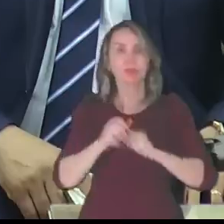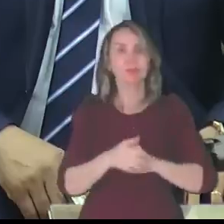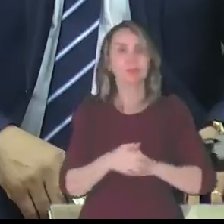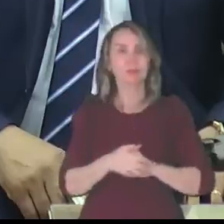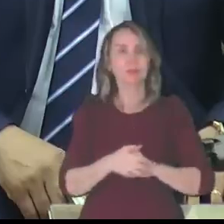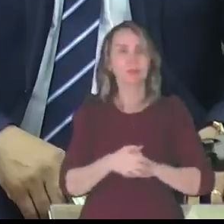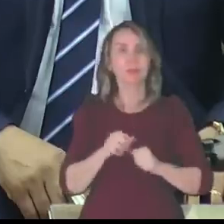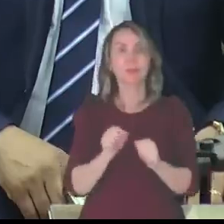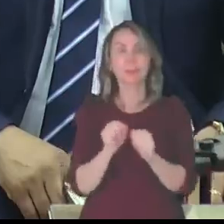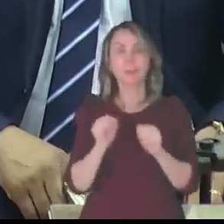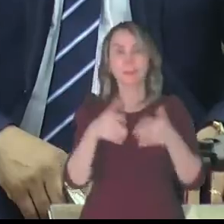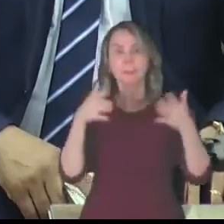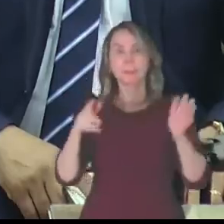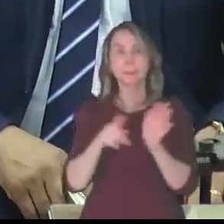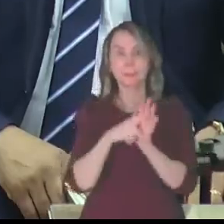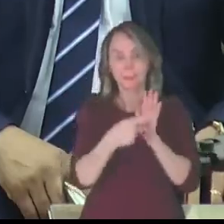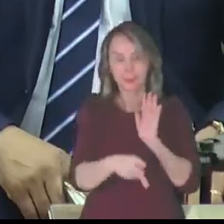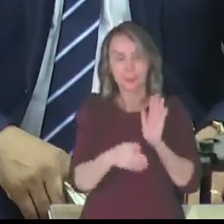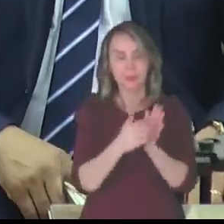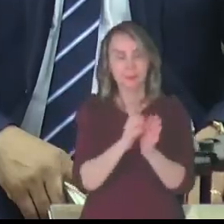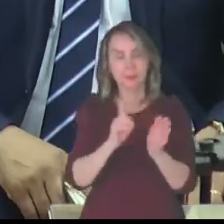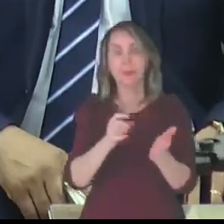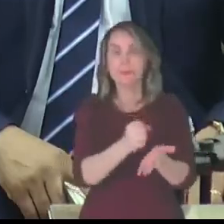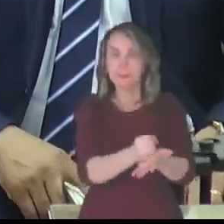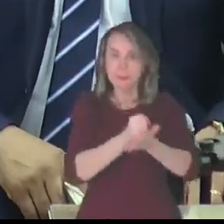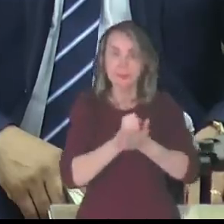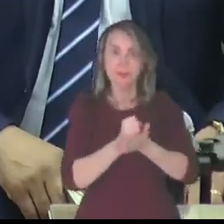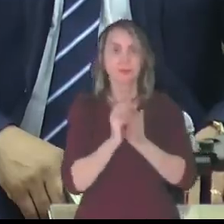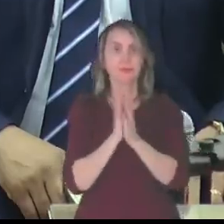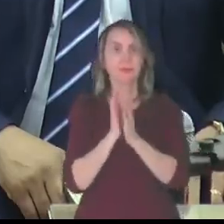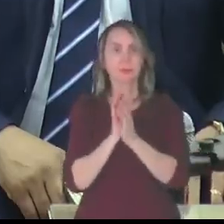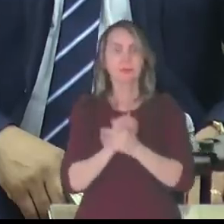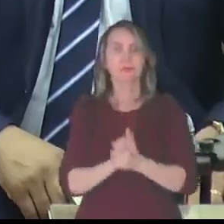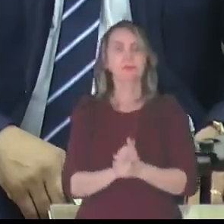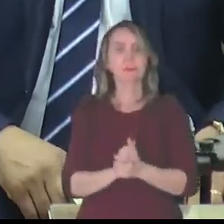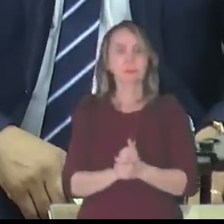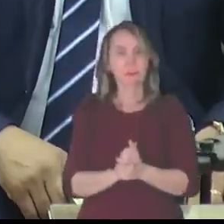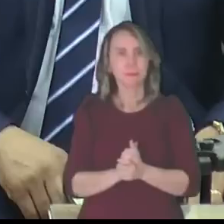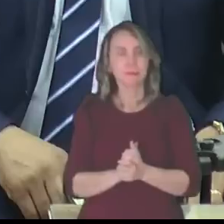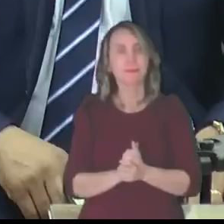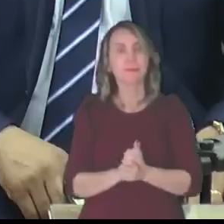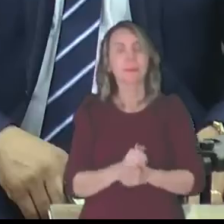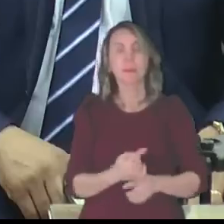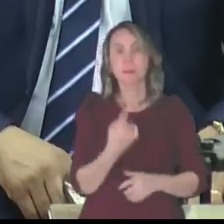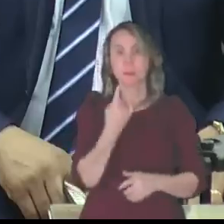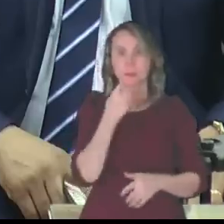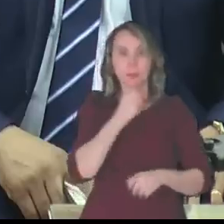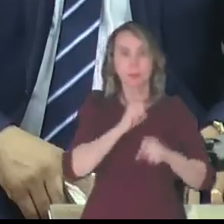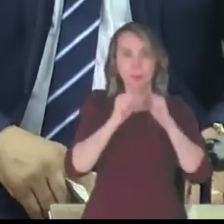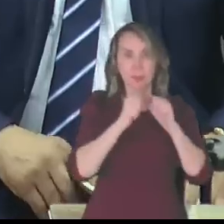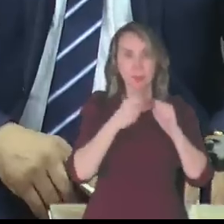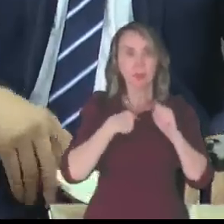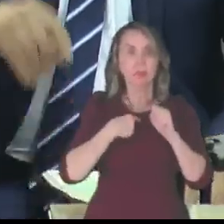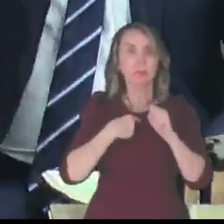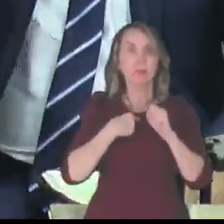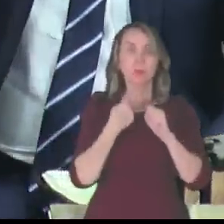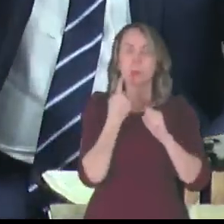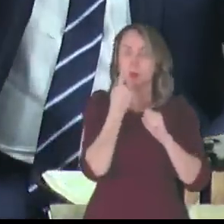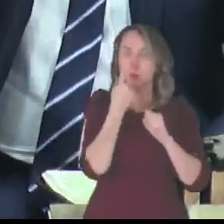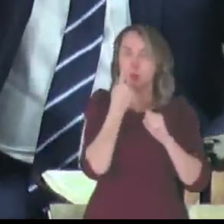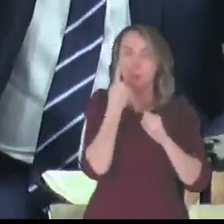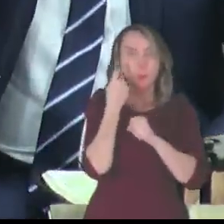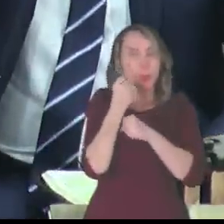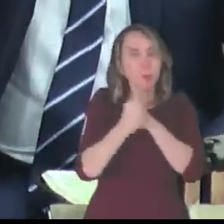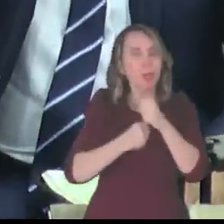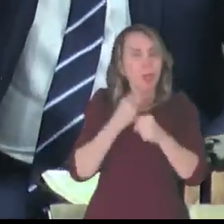Bíblia me ajudam a orar o Espírito Santo me dá um Salmo teve um Salmo irmão que eu orei um ano um